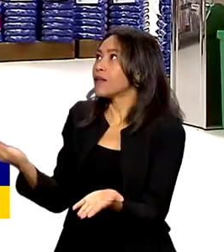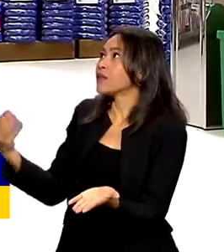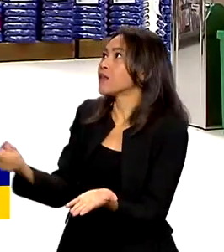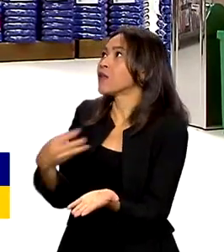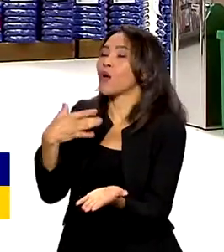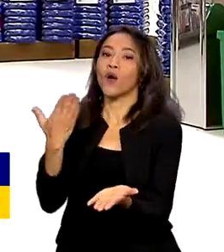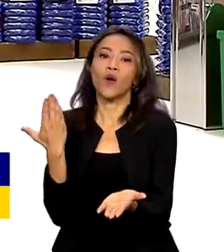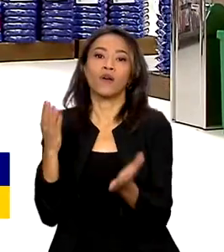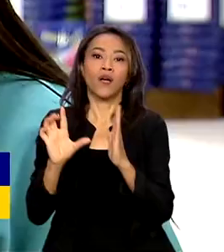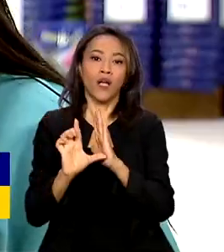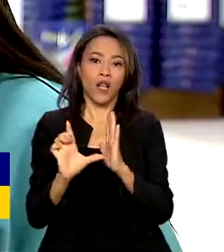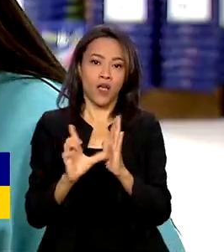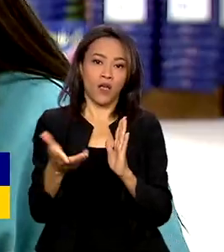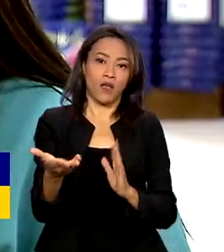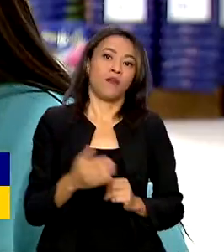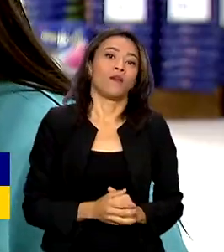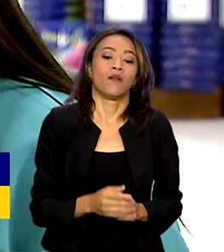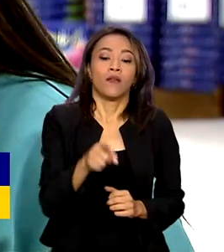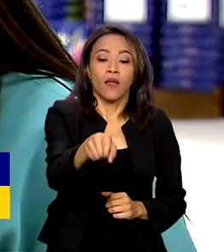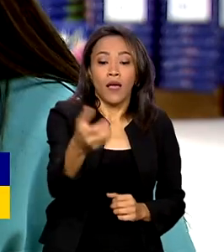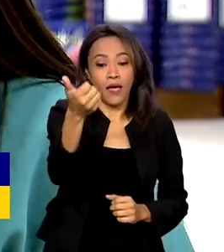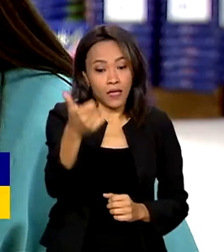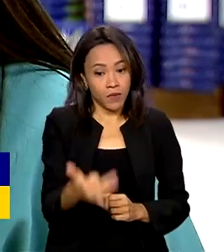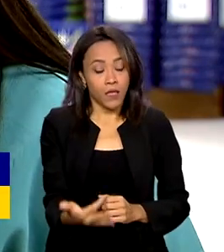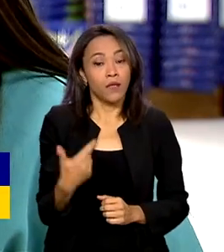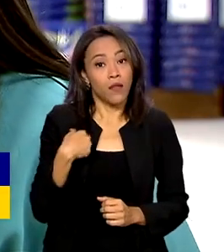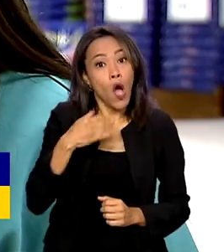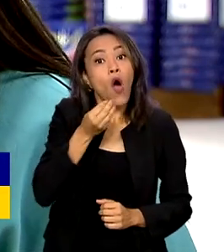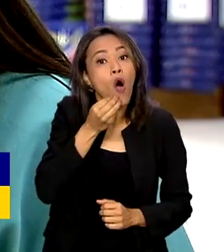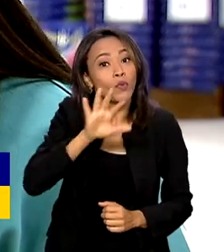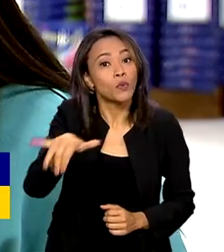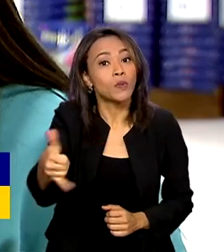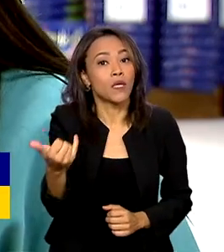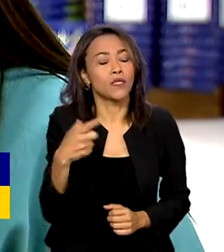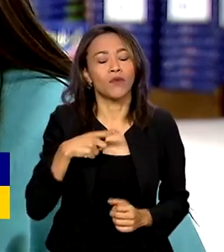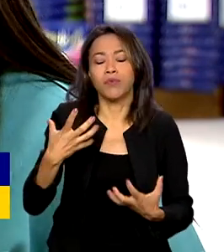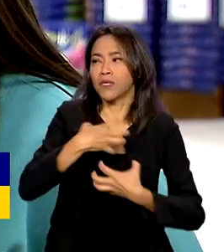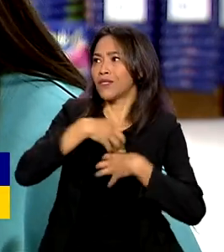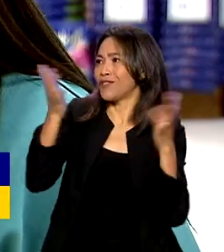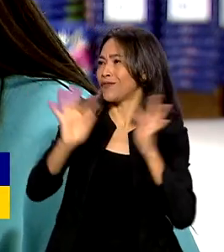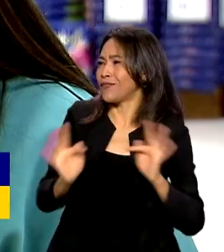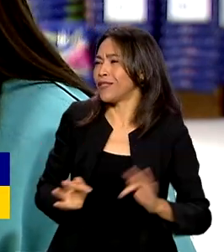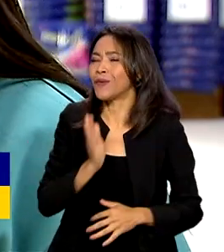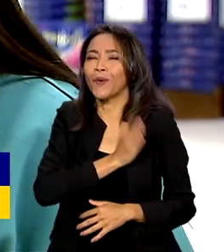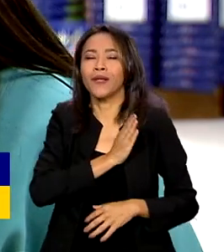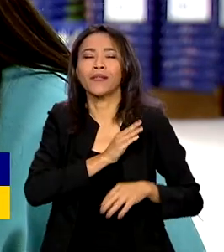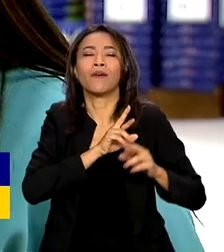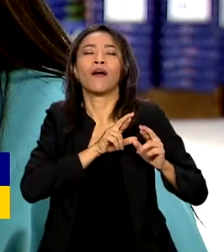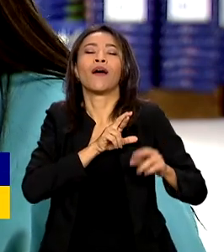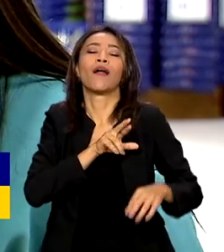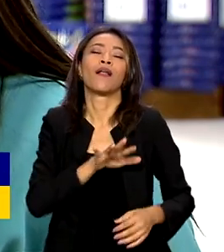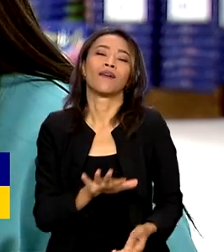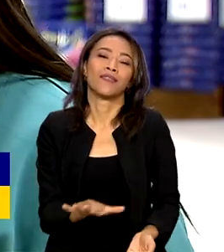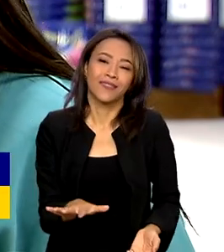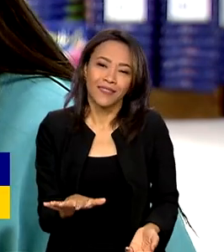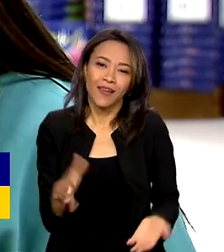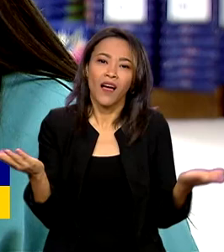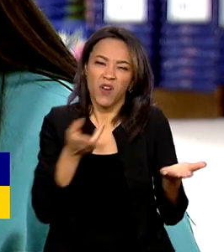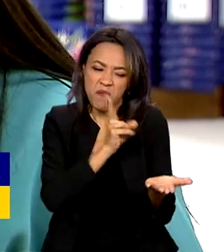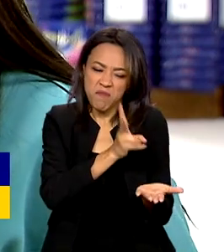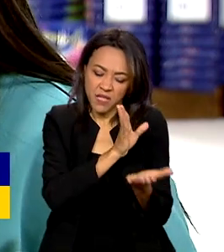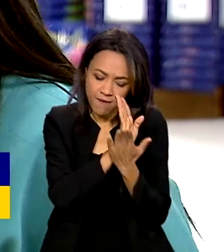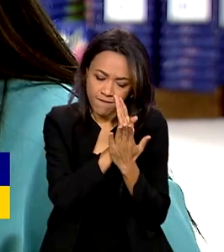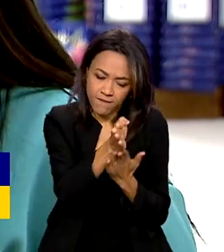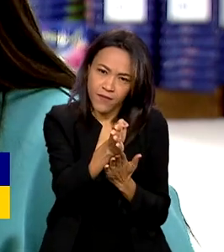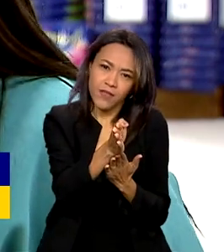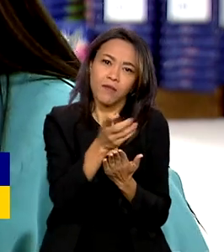filial de pet shop com essa oportunidade que eu tive Nossa eu fiquei muito feliz o coração relaxa e agora é só manter